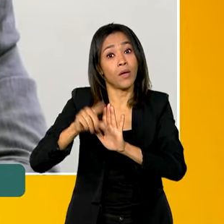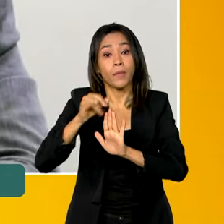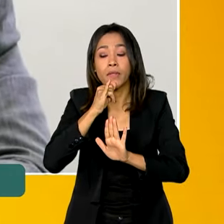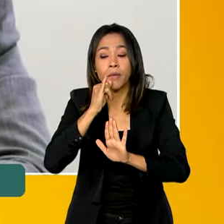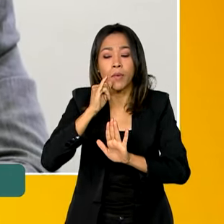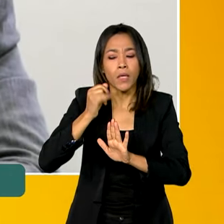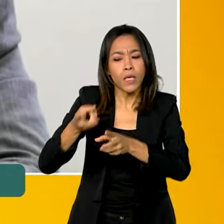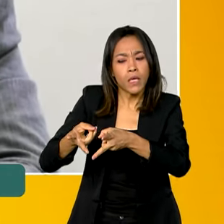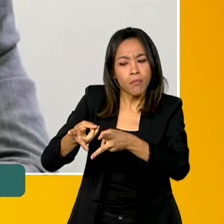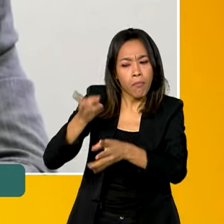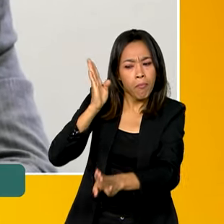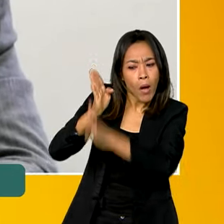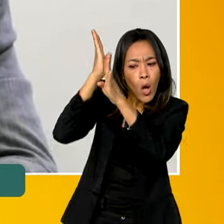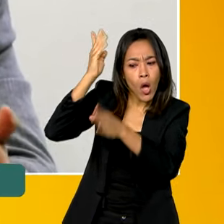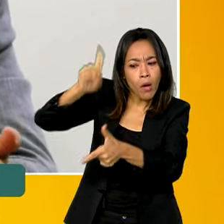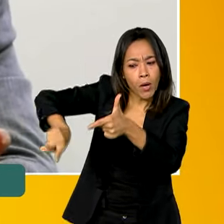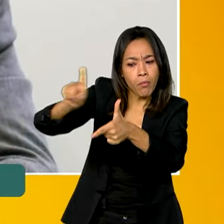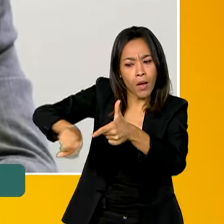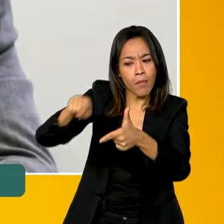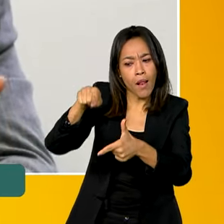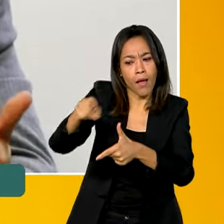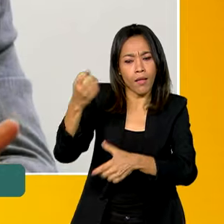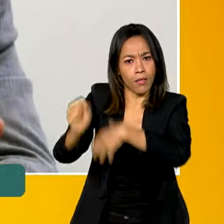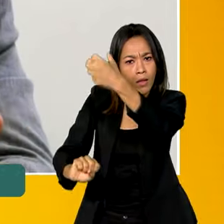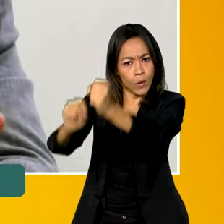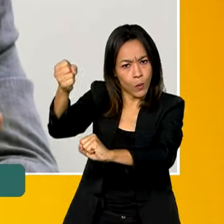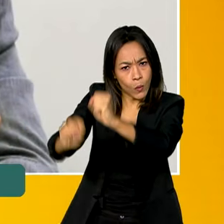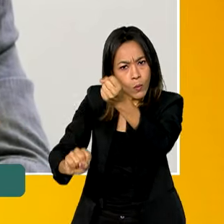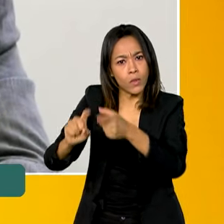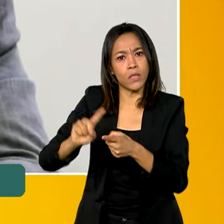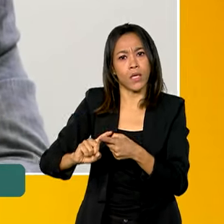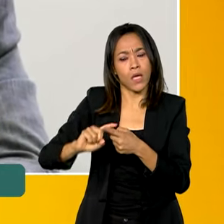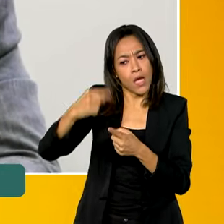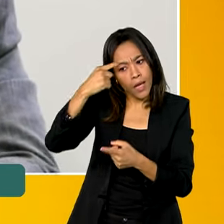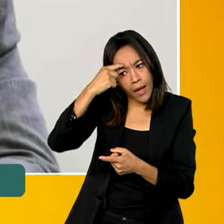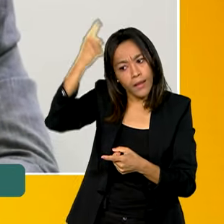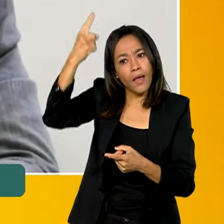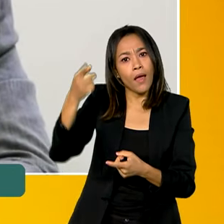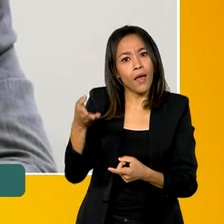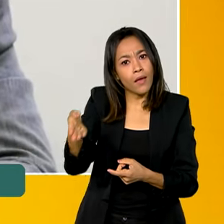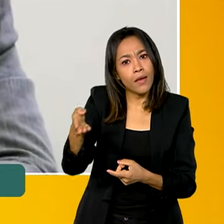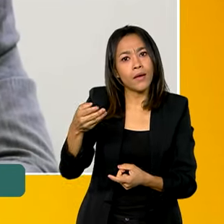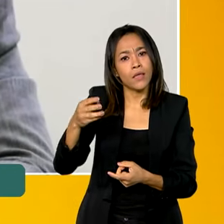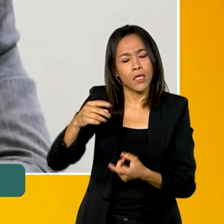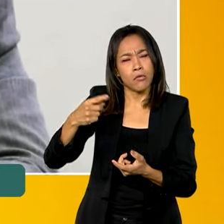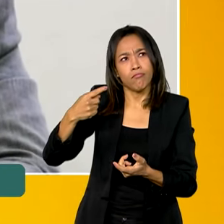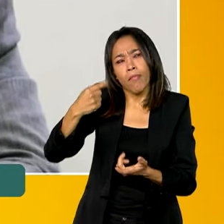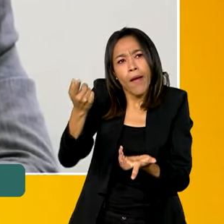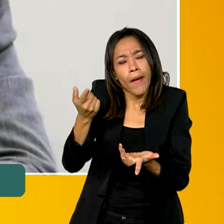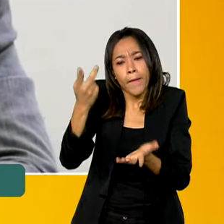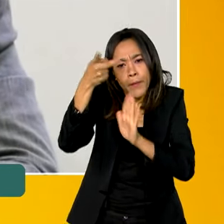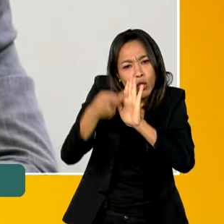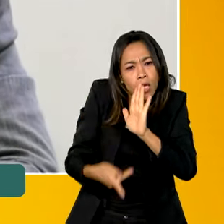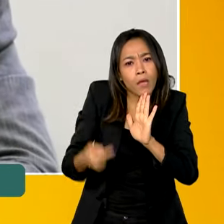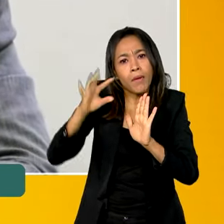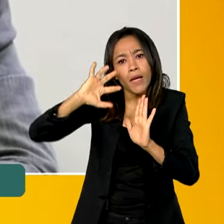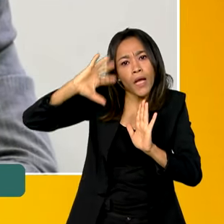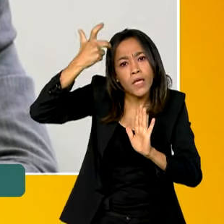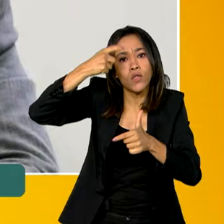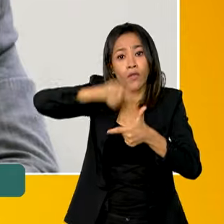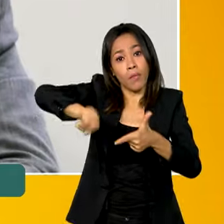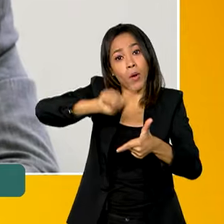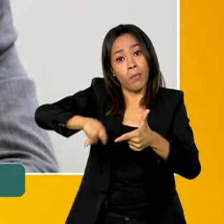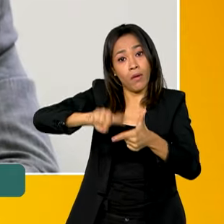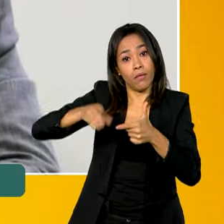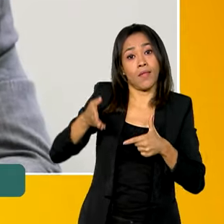problemas em indústrias e além daquele projeto daquela ideia Inicial que você teve você pode ter outras ideias que resolvam eh problemas